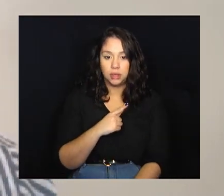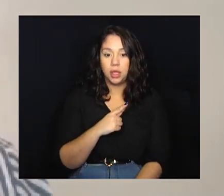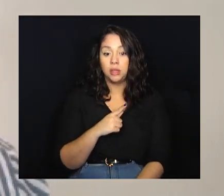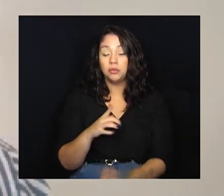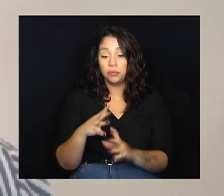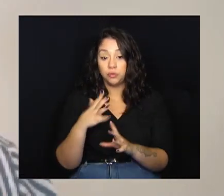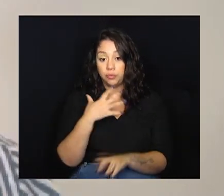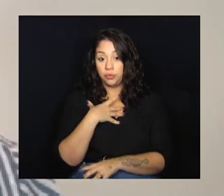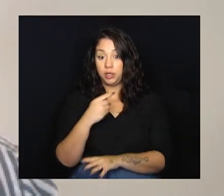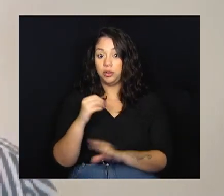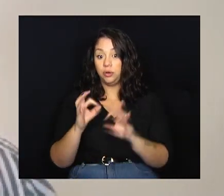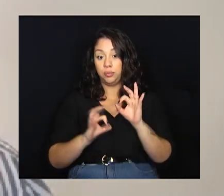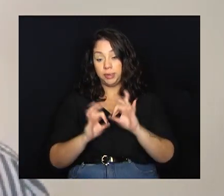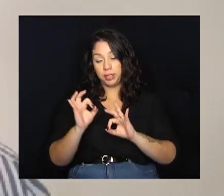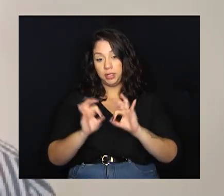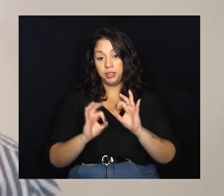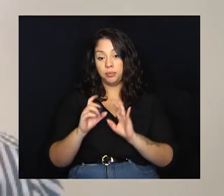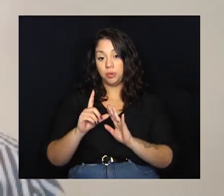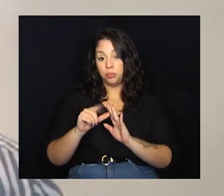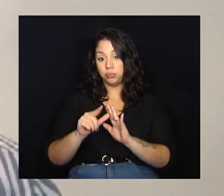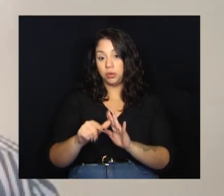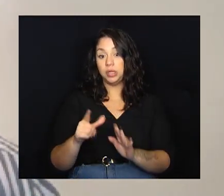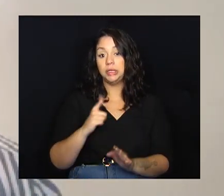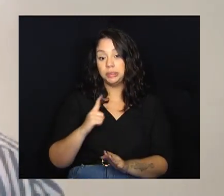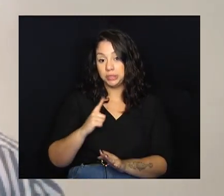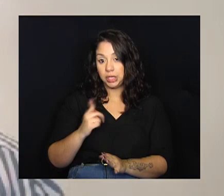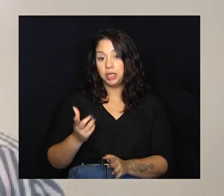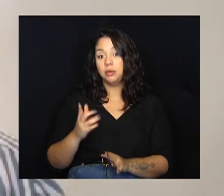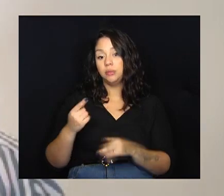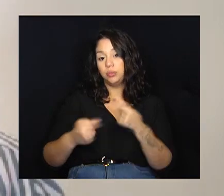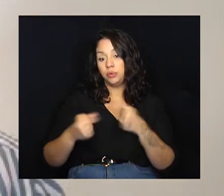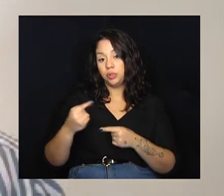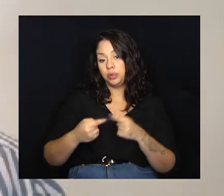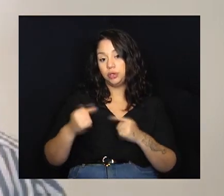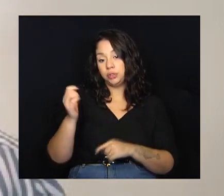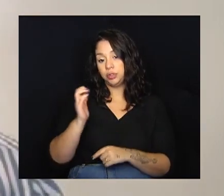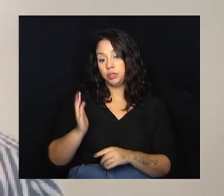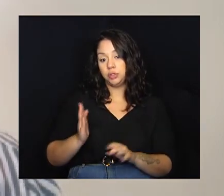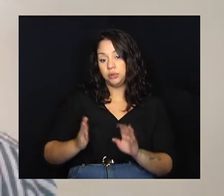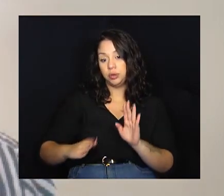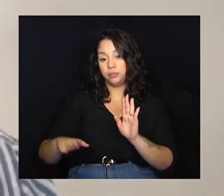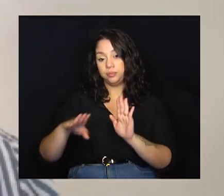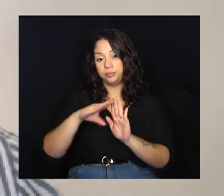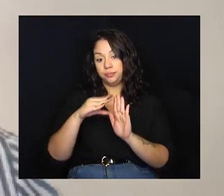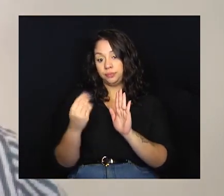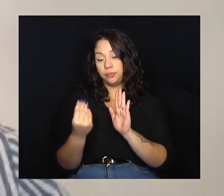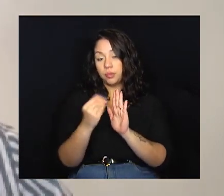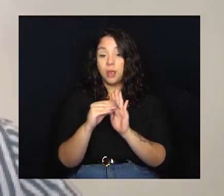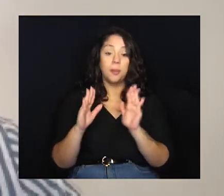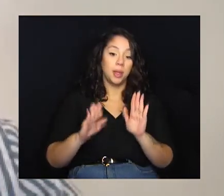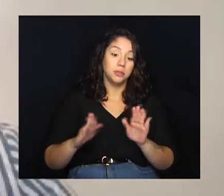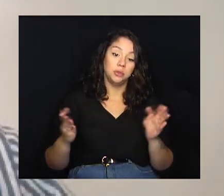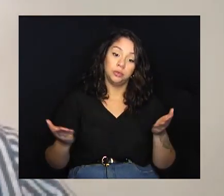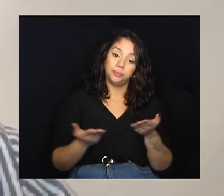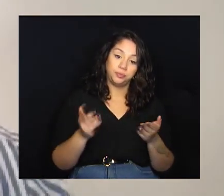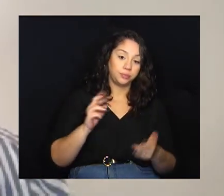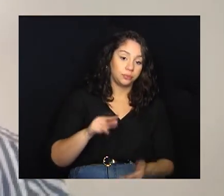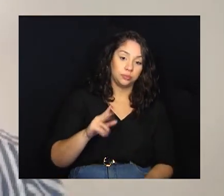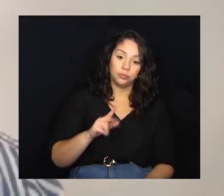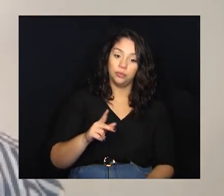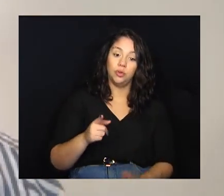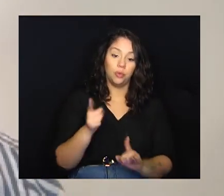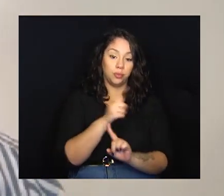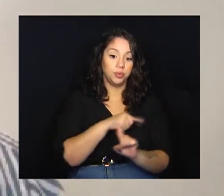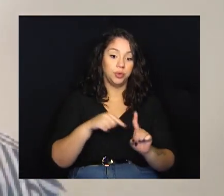tardia eles considerem incluir nas políticas nacionais do Sistema Único de Saúde só que isso hoje ainda não é uma pretensão